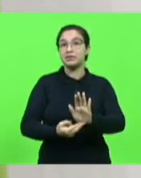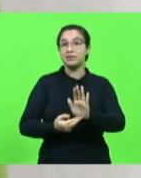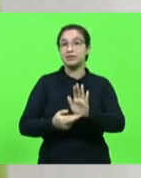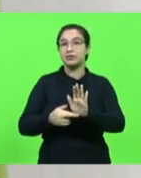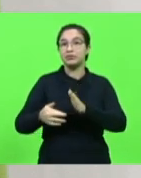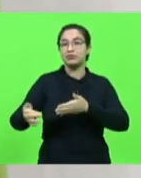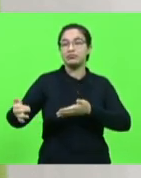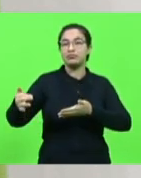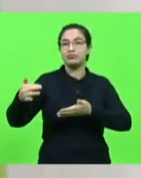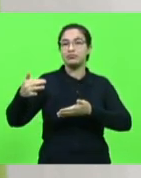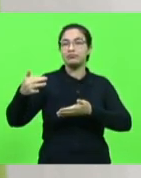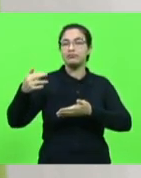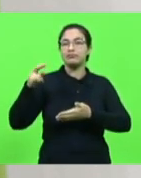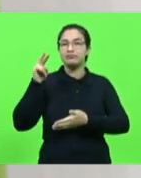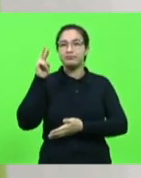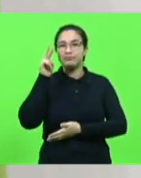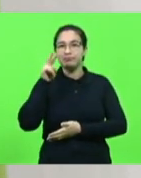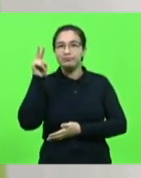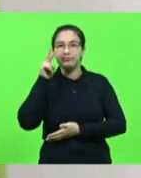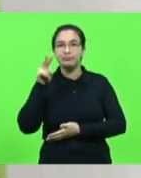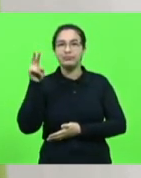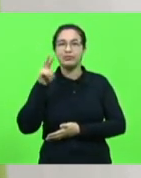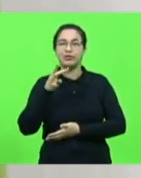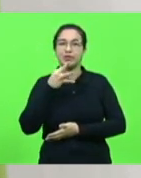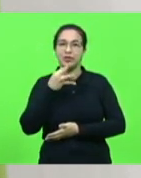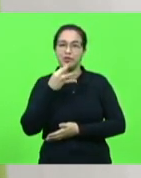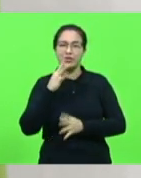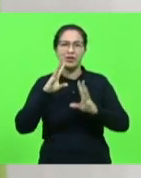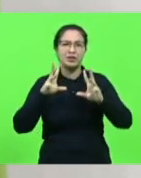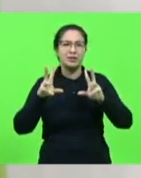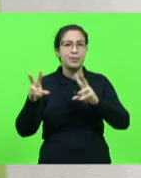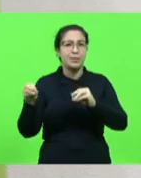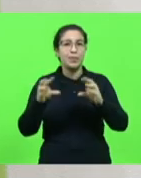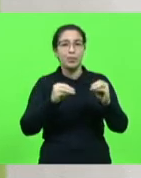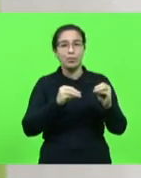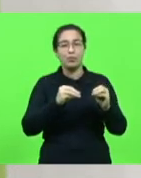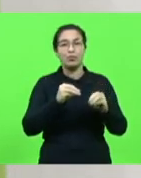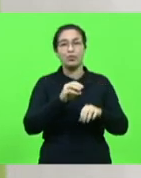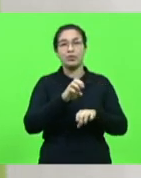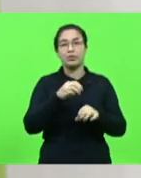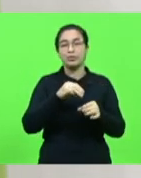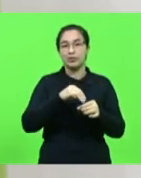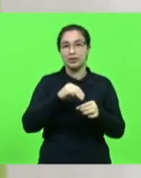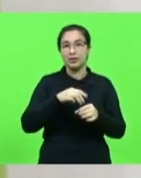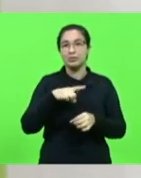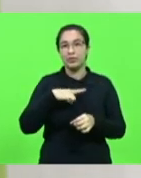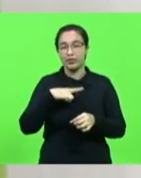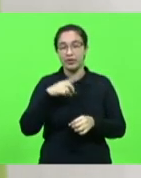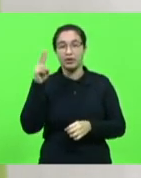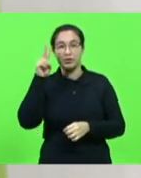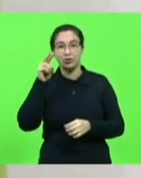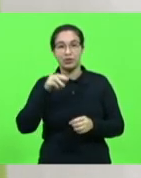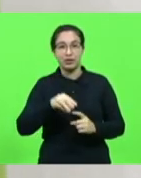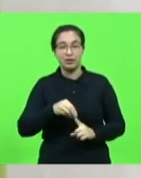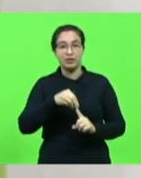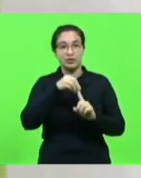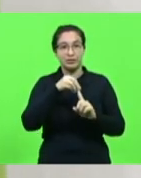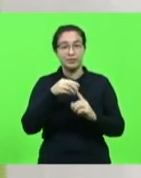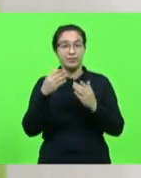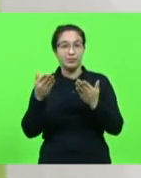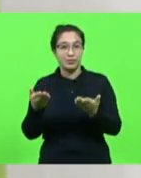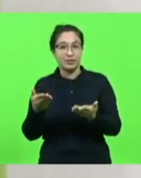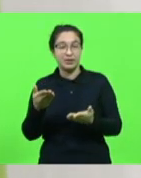desses valores que nós temos no estado de Santa Catarina. Cada cidade tem algo a ser destacado do ponto de vista histórico. Ao deputado, querido deputado